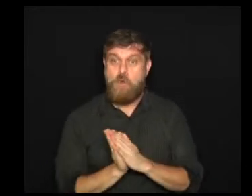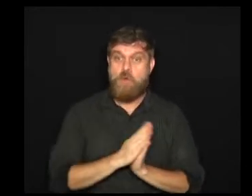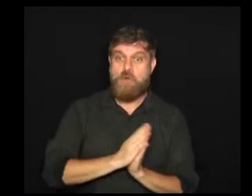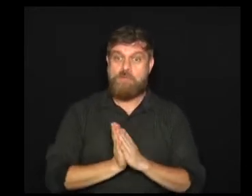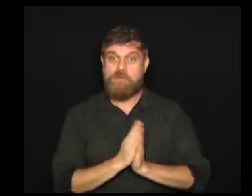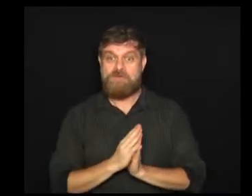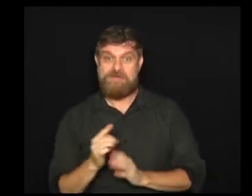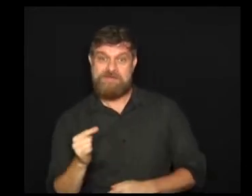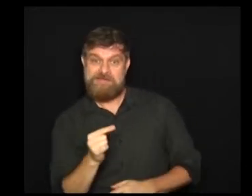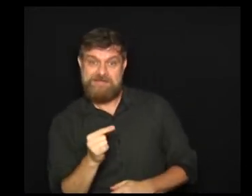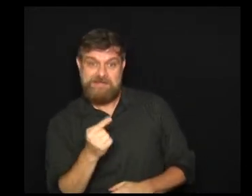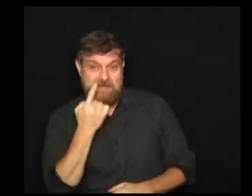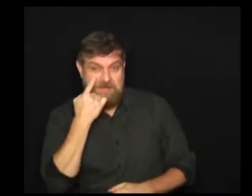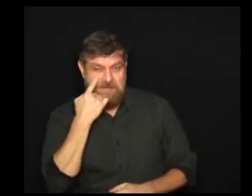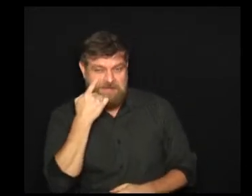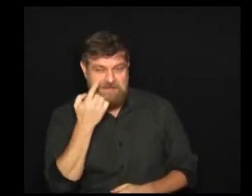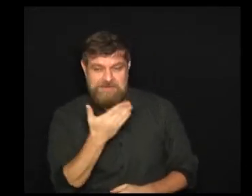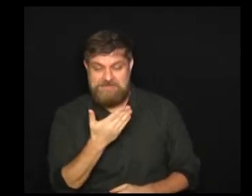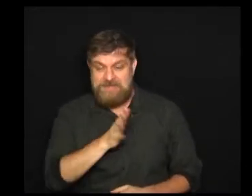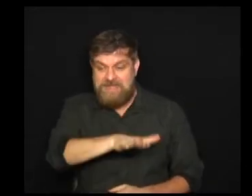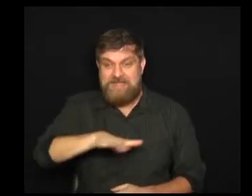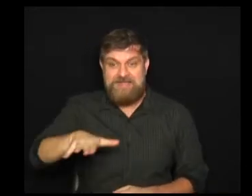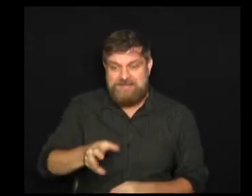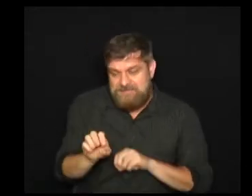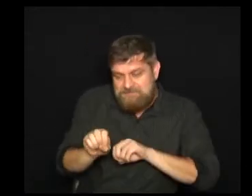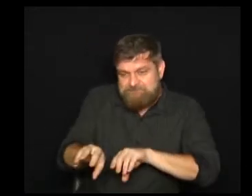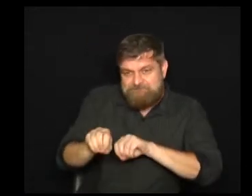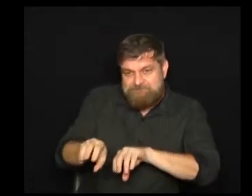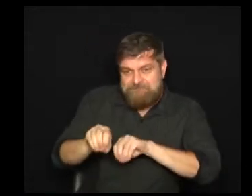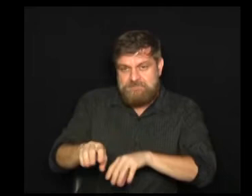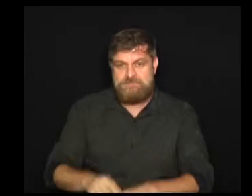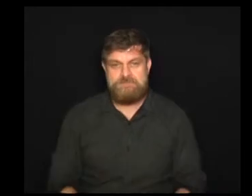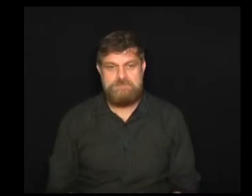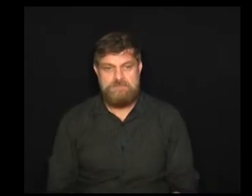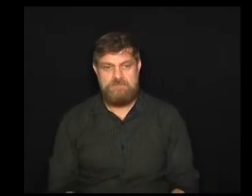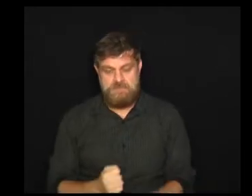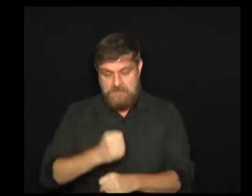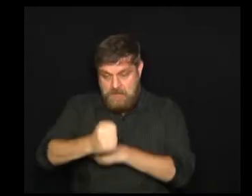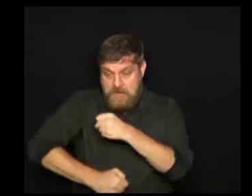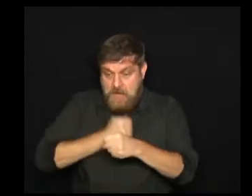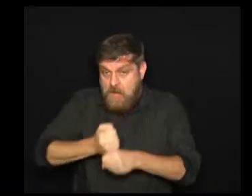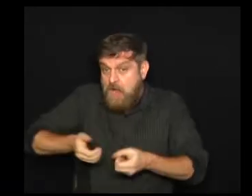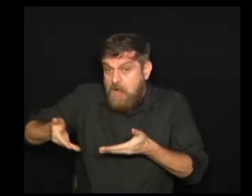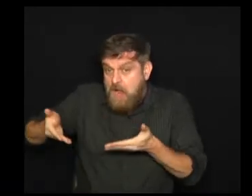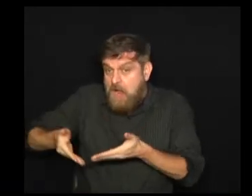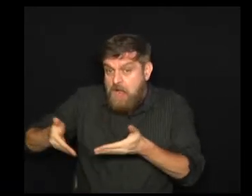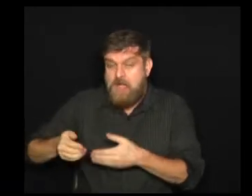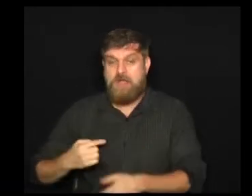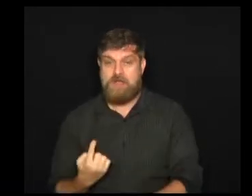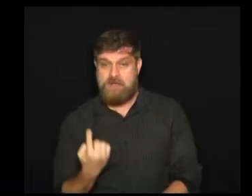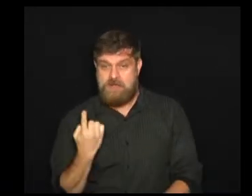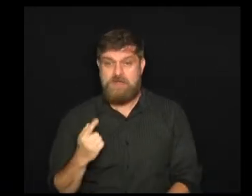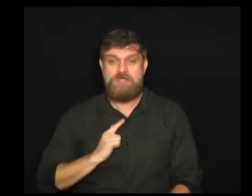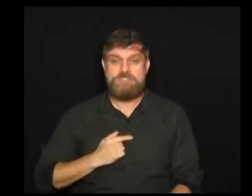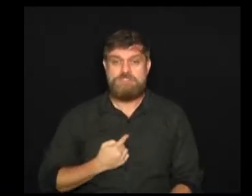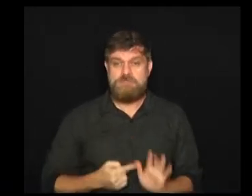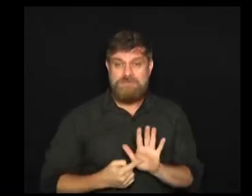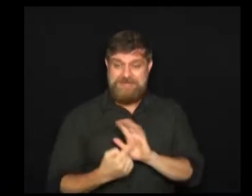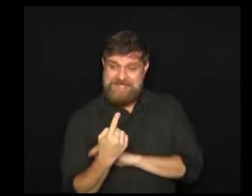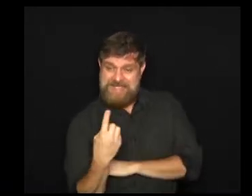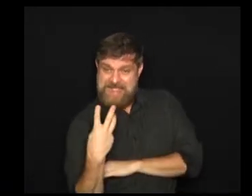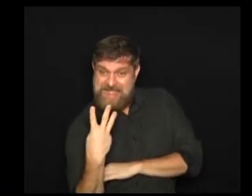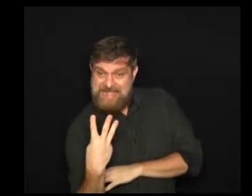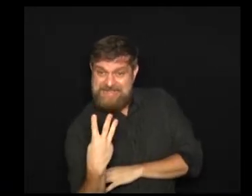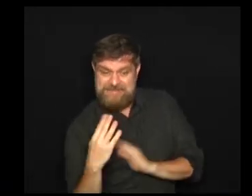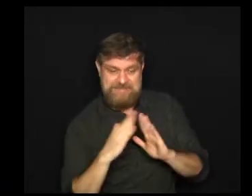essa mensagem para as crianças. E dentro desse ano nós conseguimos fazer 13 apresentações em